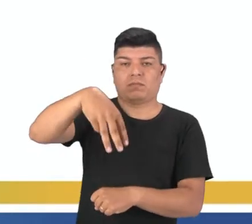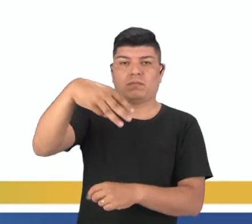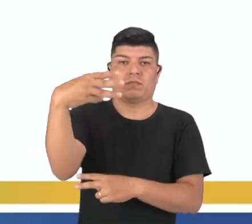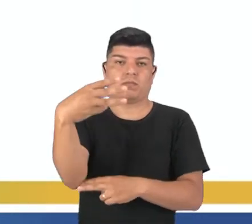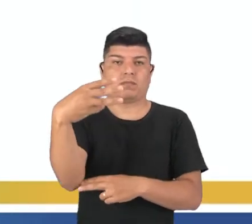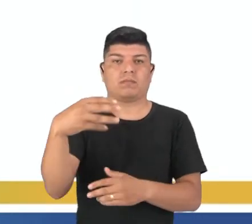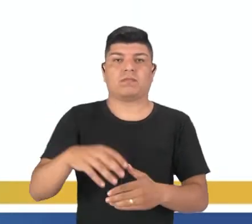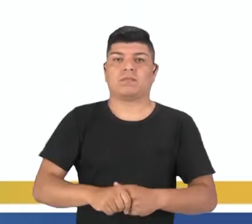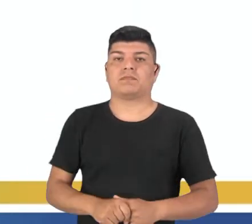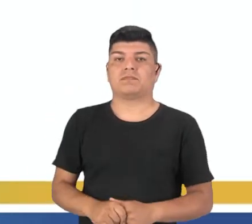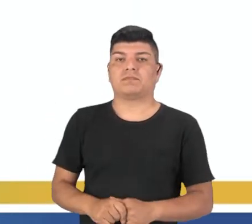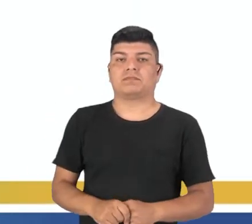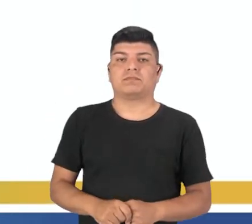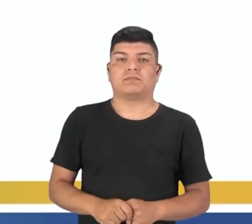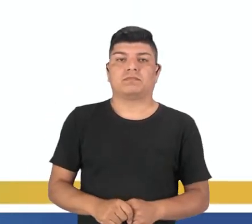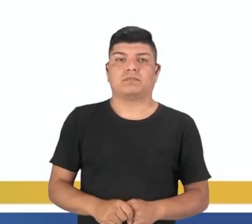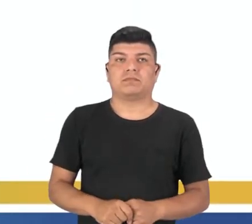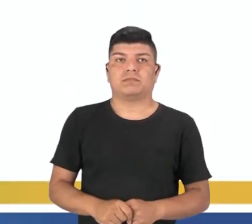cúbicos, ok?